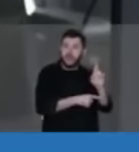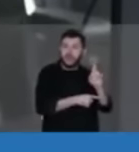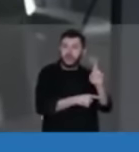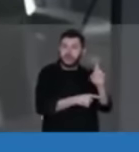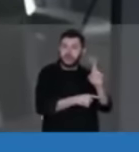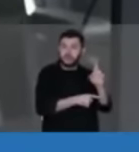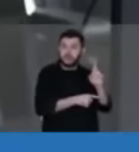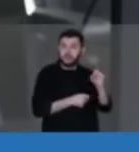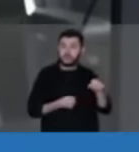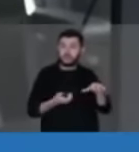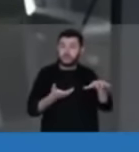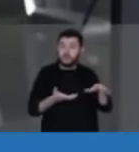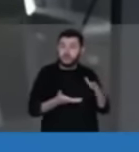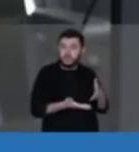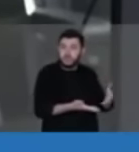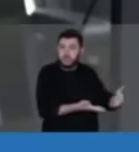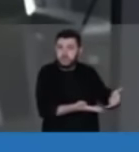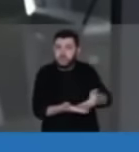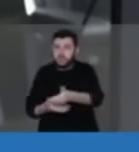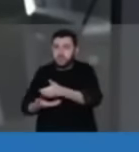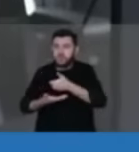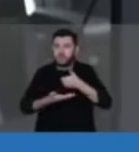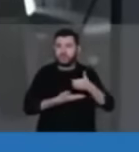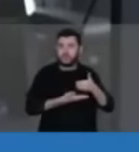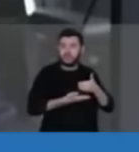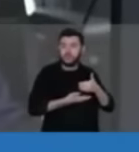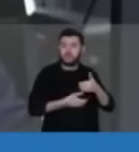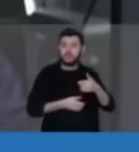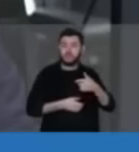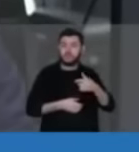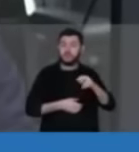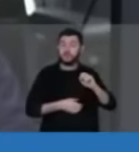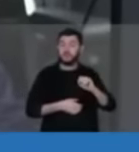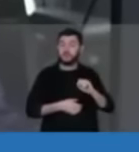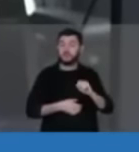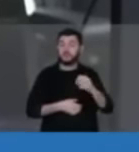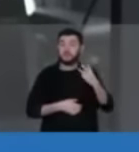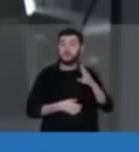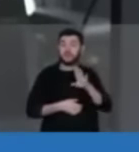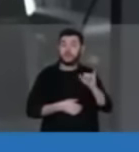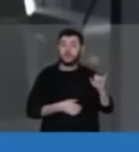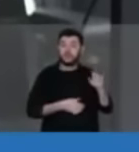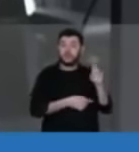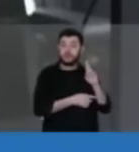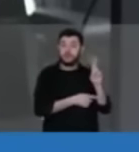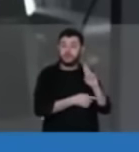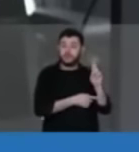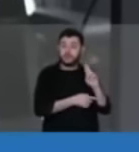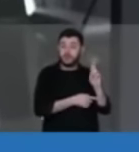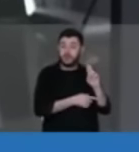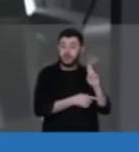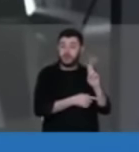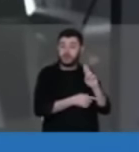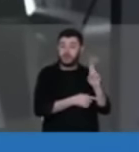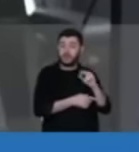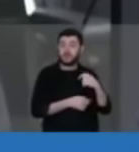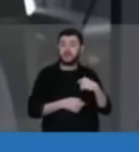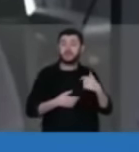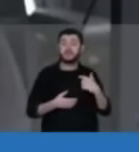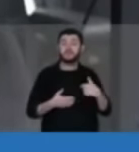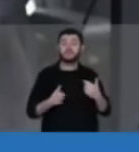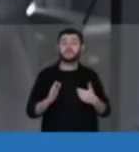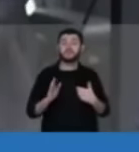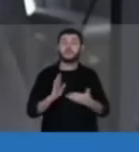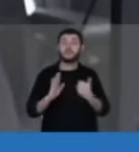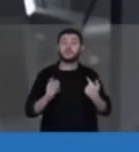vai falar mais não Presidente sen Presidente como orienta a oposição 3 bilhões de reais tirando da comissão do meio ambiente da